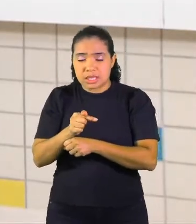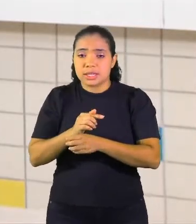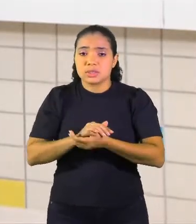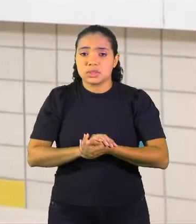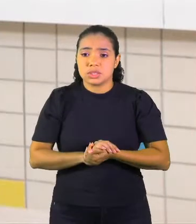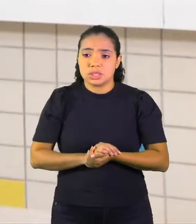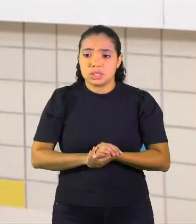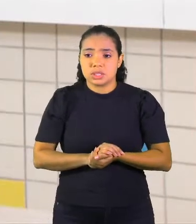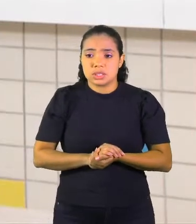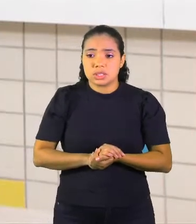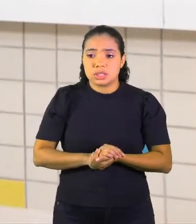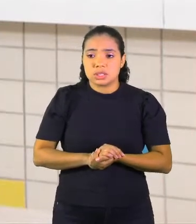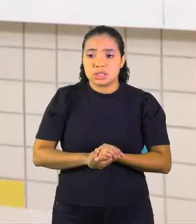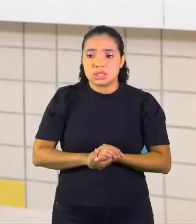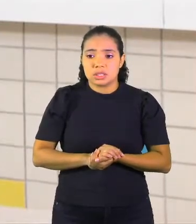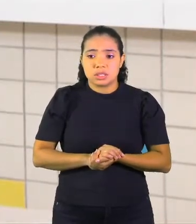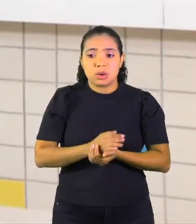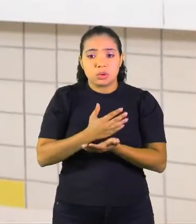da